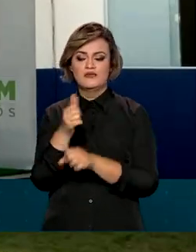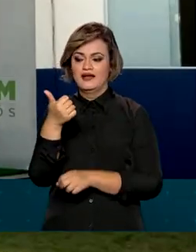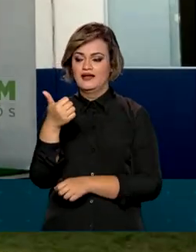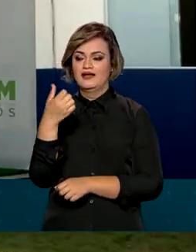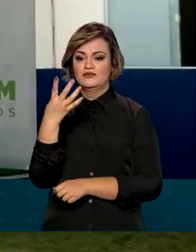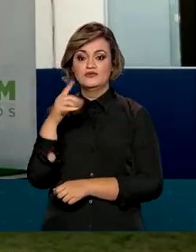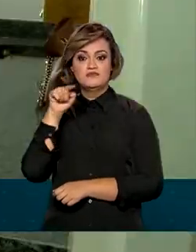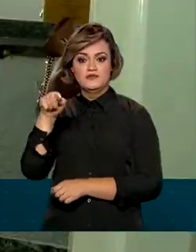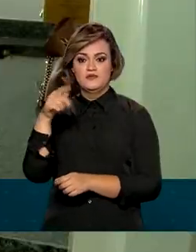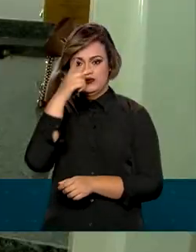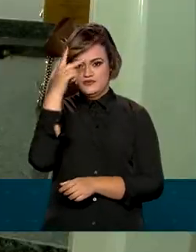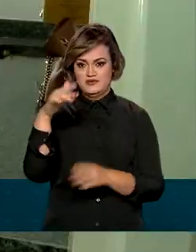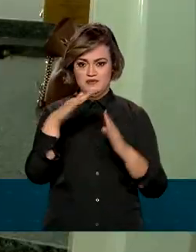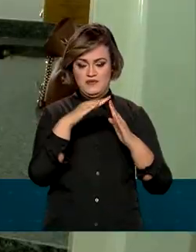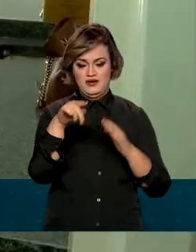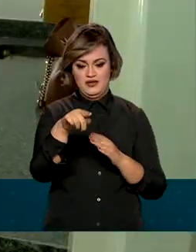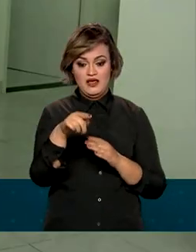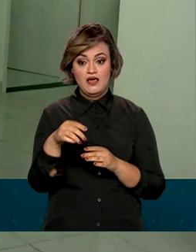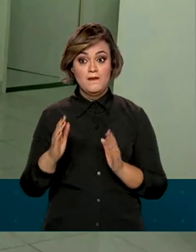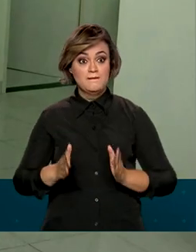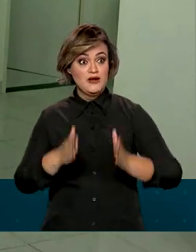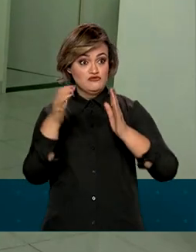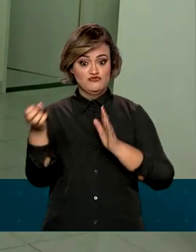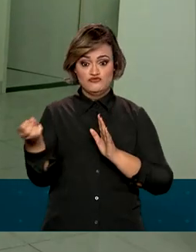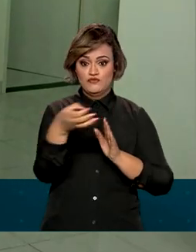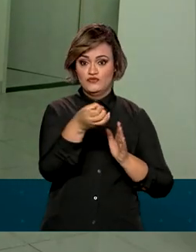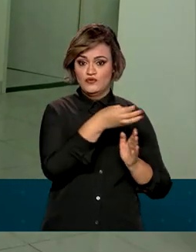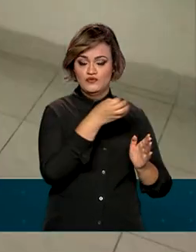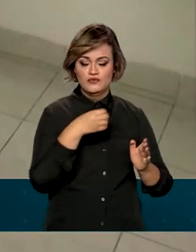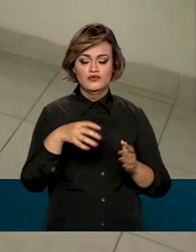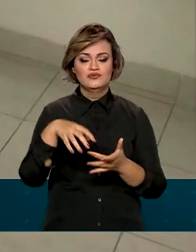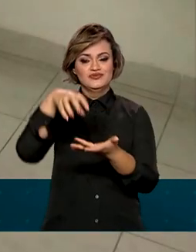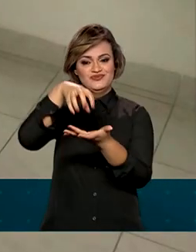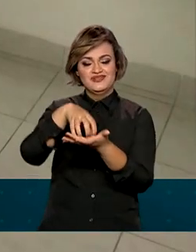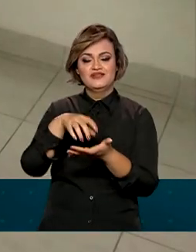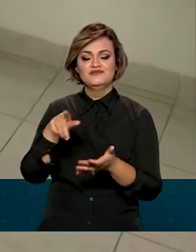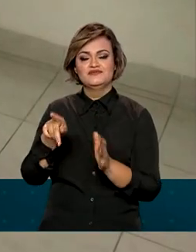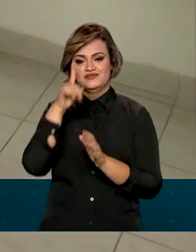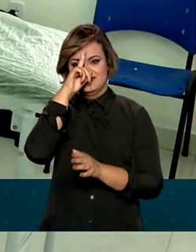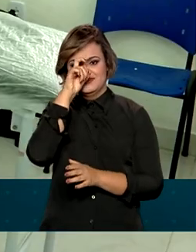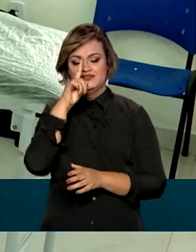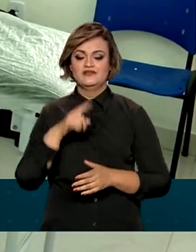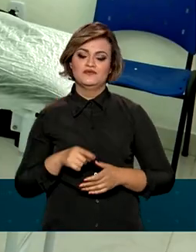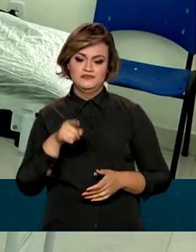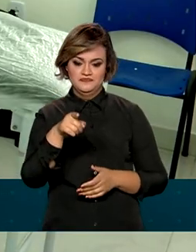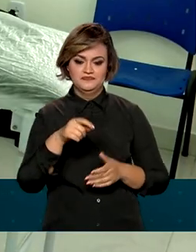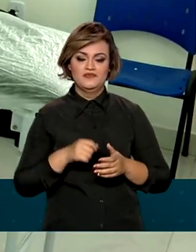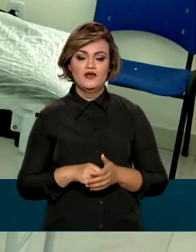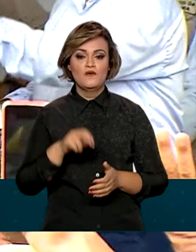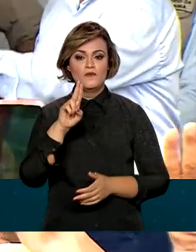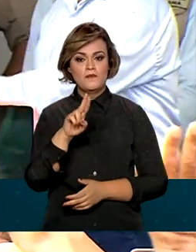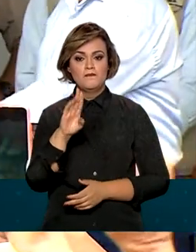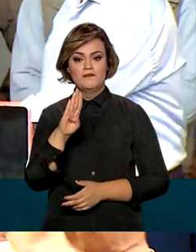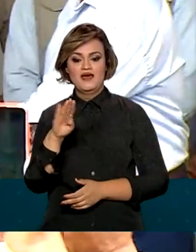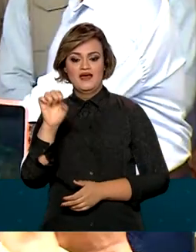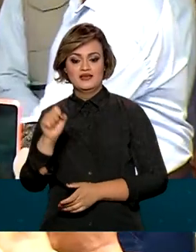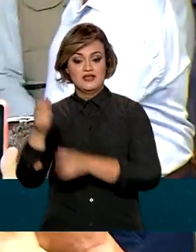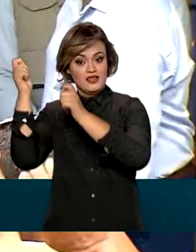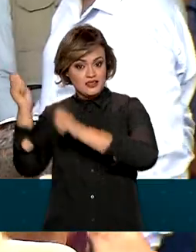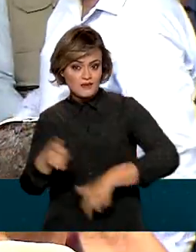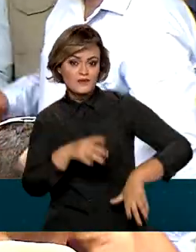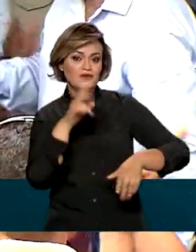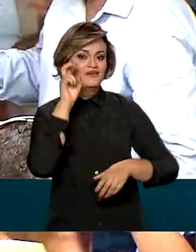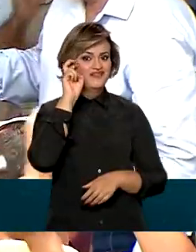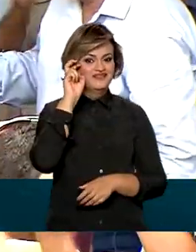ganhou um novo prédio com equipamentos modernos, que vai abrigar a nova unidade básica de saúde da cidade. A UBS, inaugurada nesta